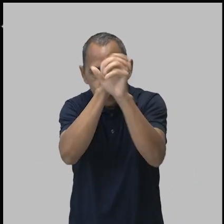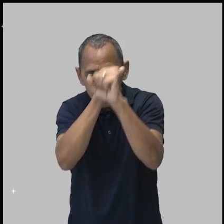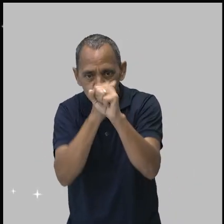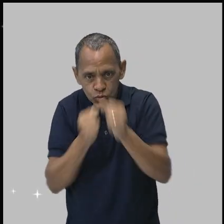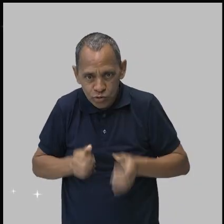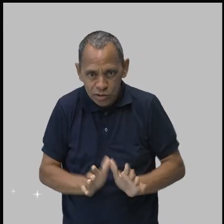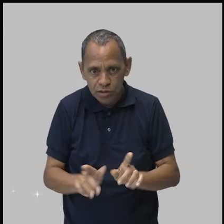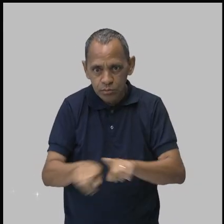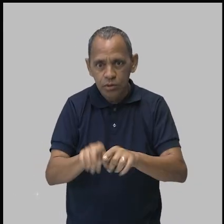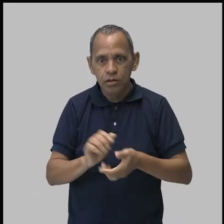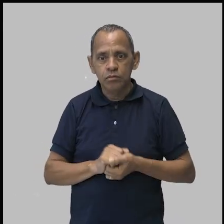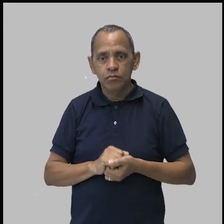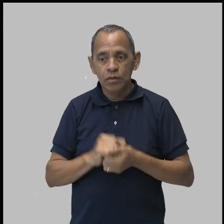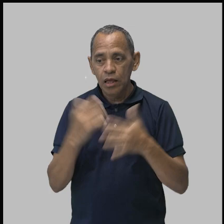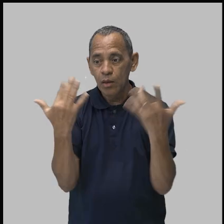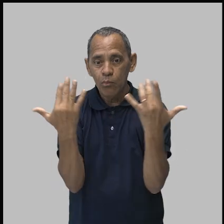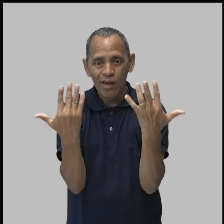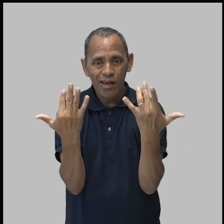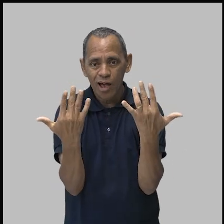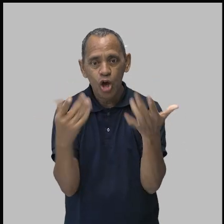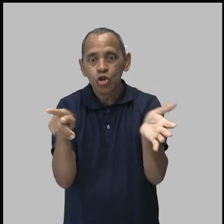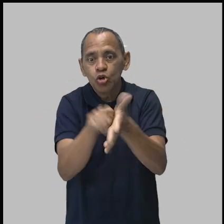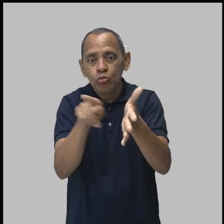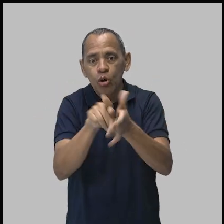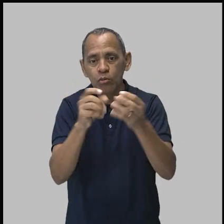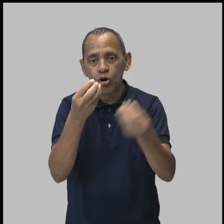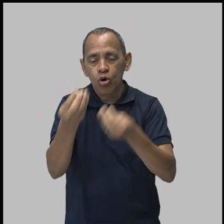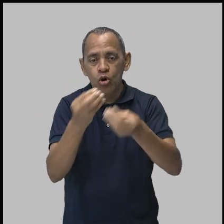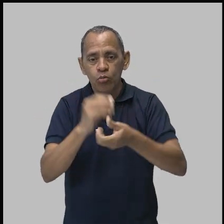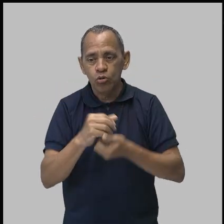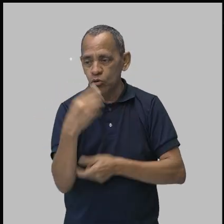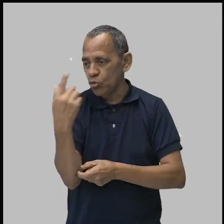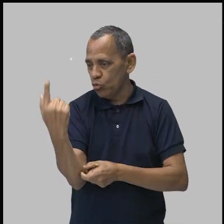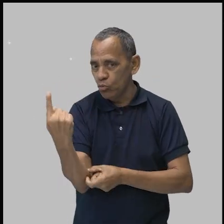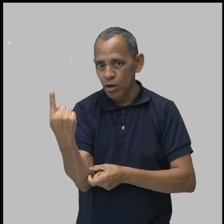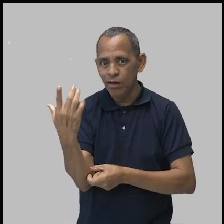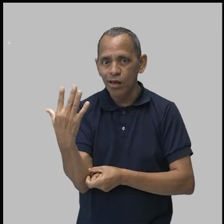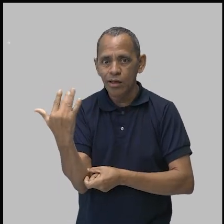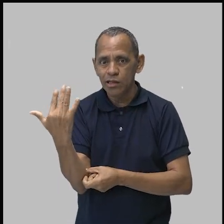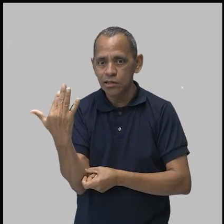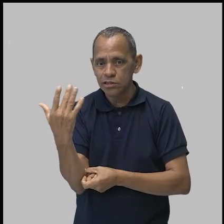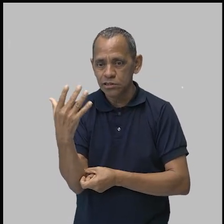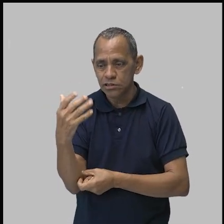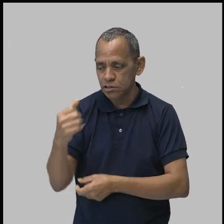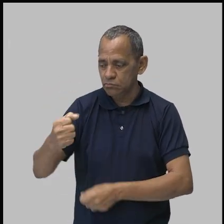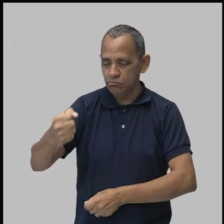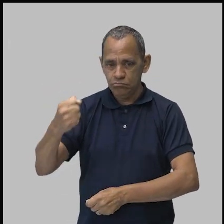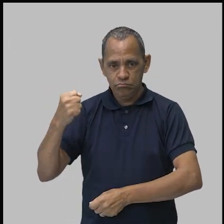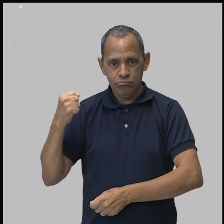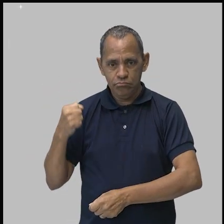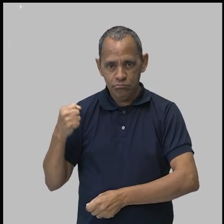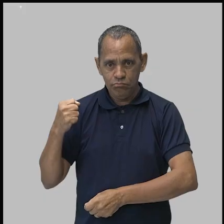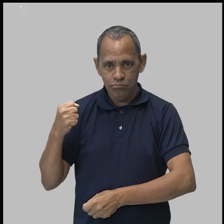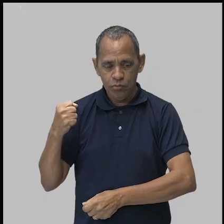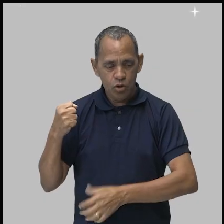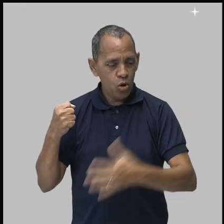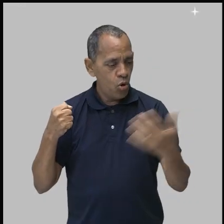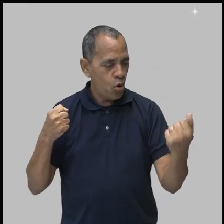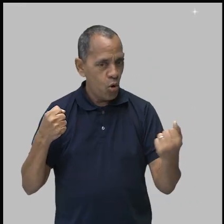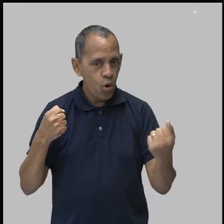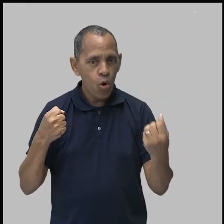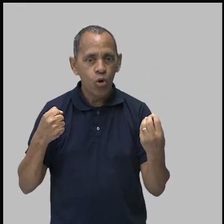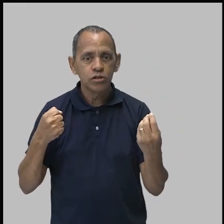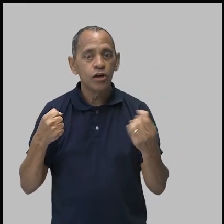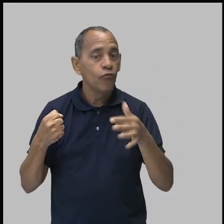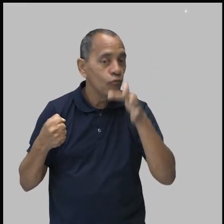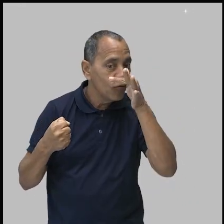fez as palmas de suas próprias mãos. Em uma delas, ele segurava um bastão. Na outra, um ramo de